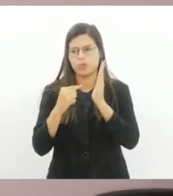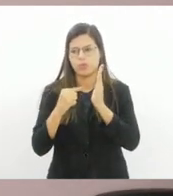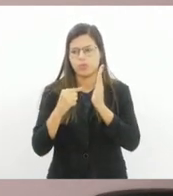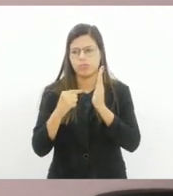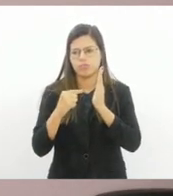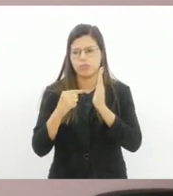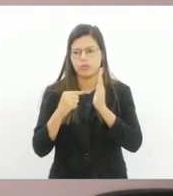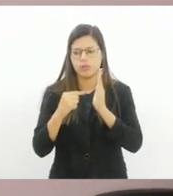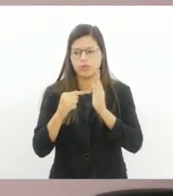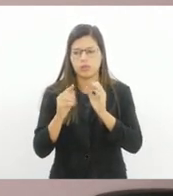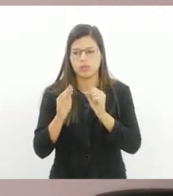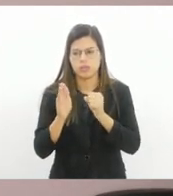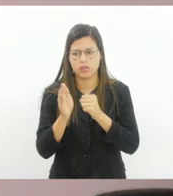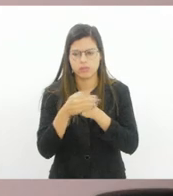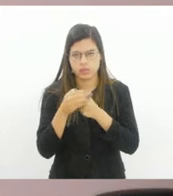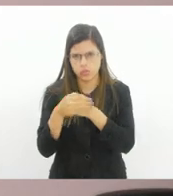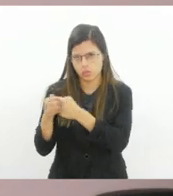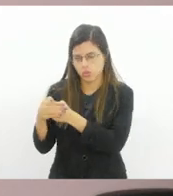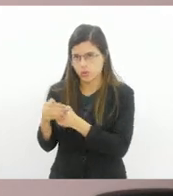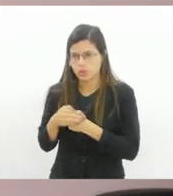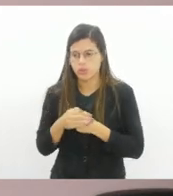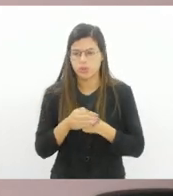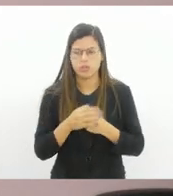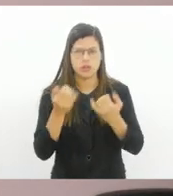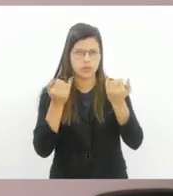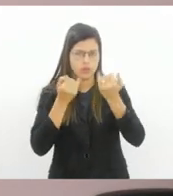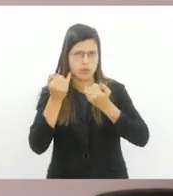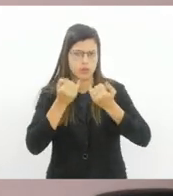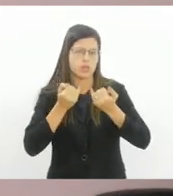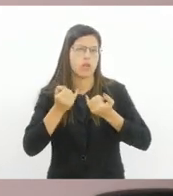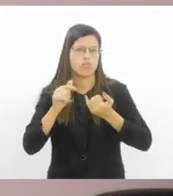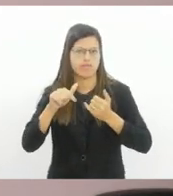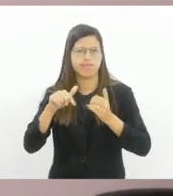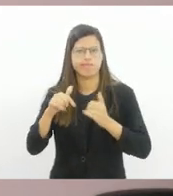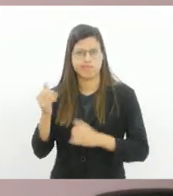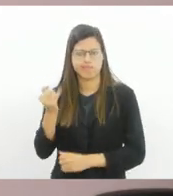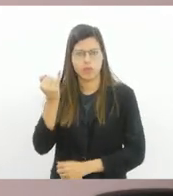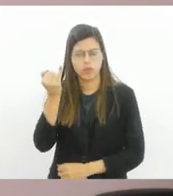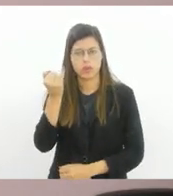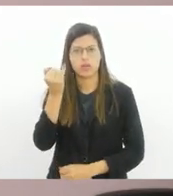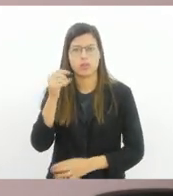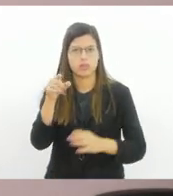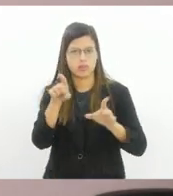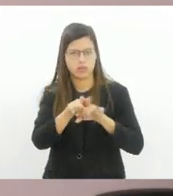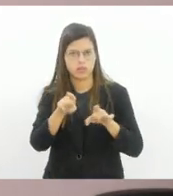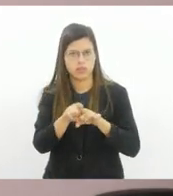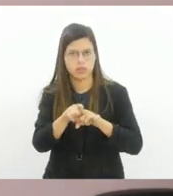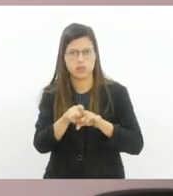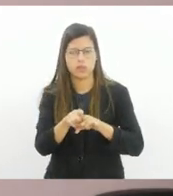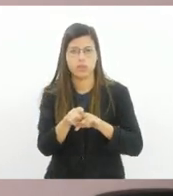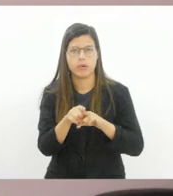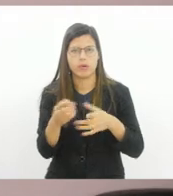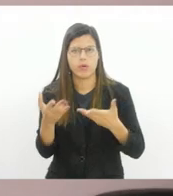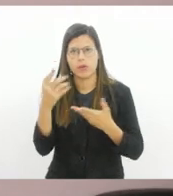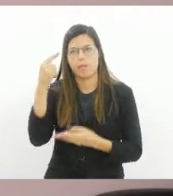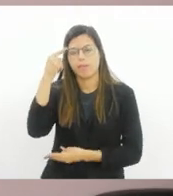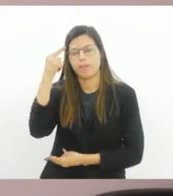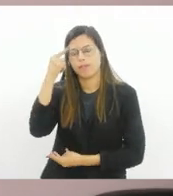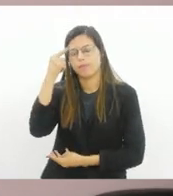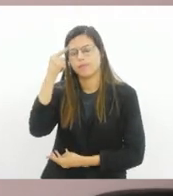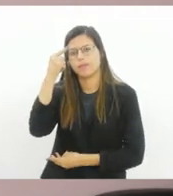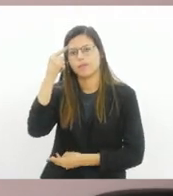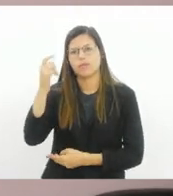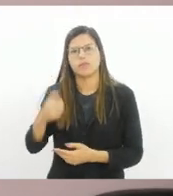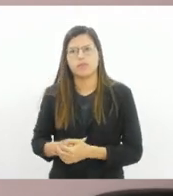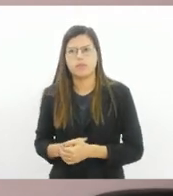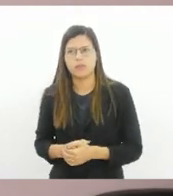ainda seja importante, significativa, na verdade, né? Mas o que eu quero pensar é que, se por